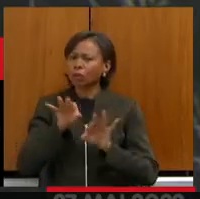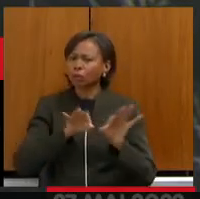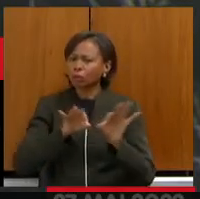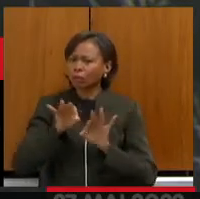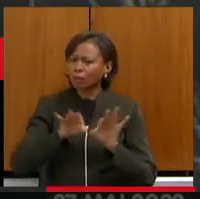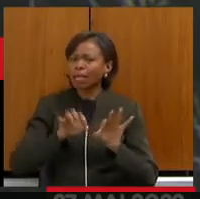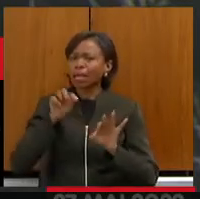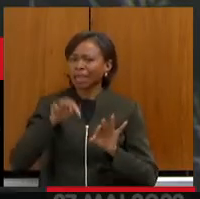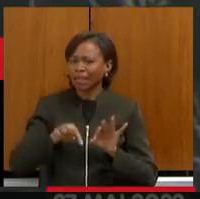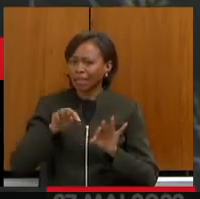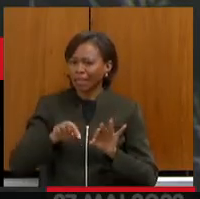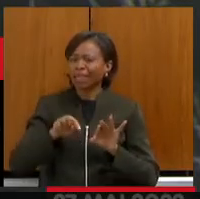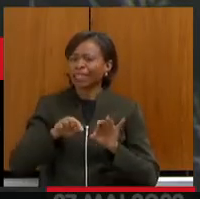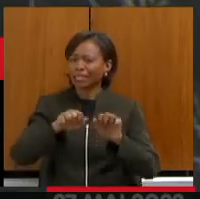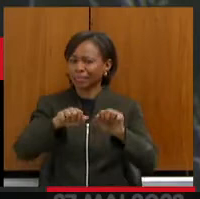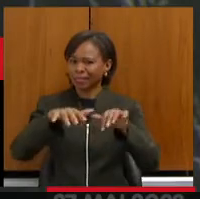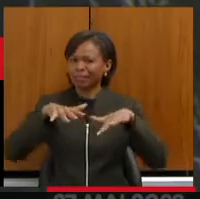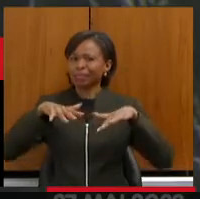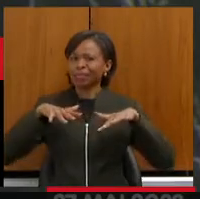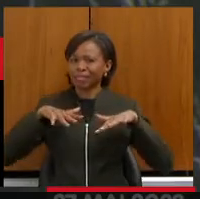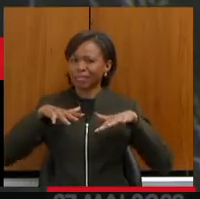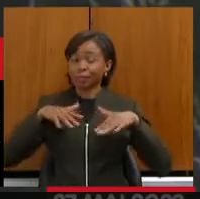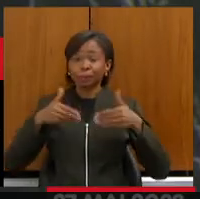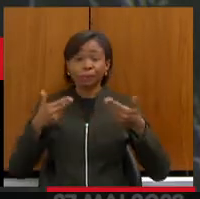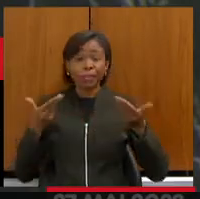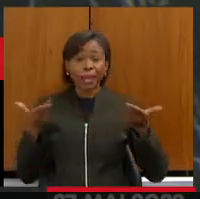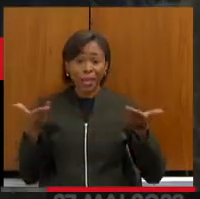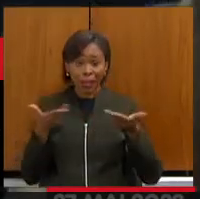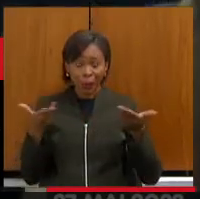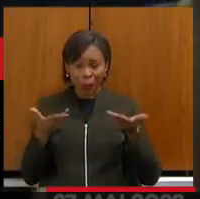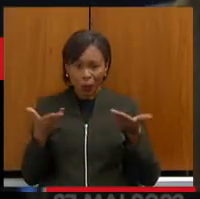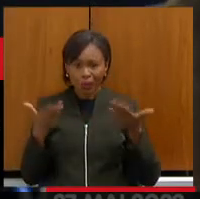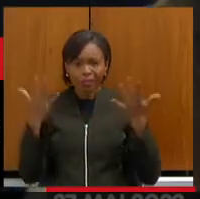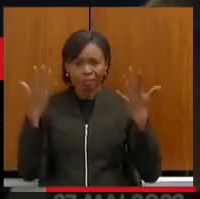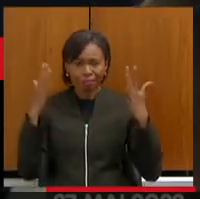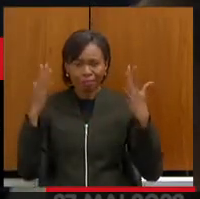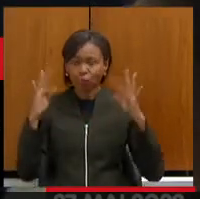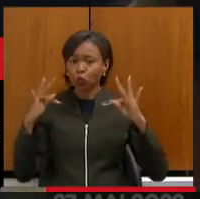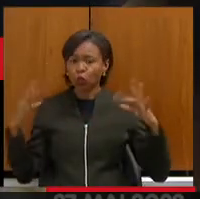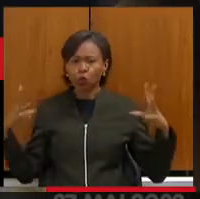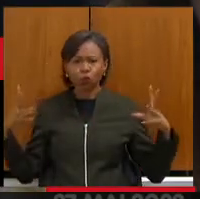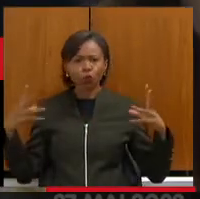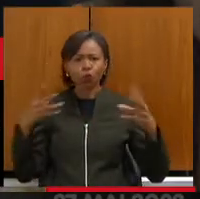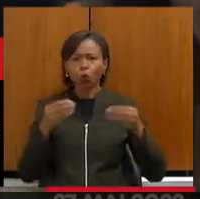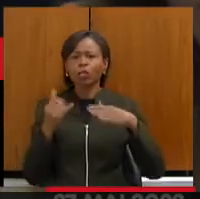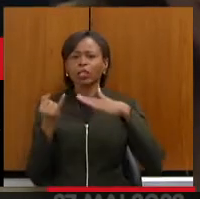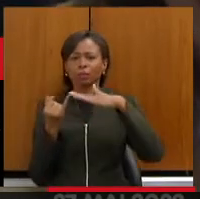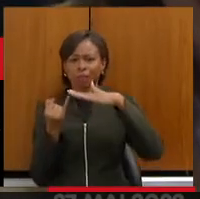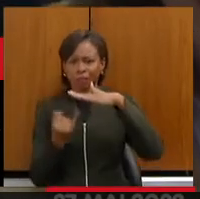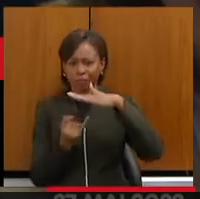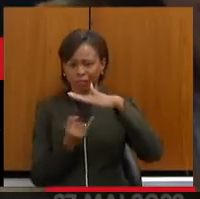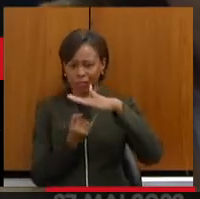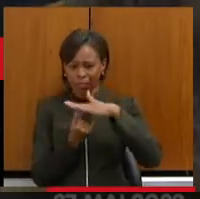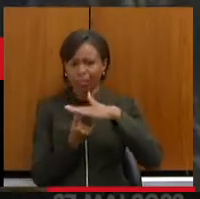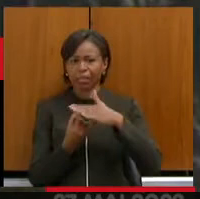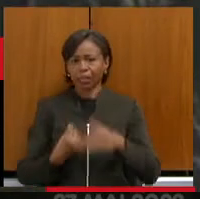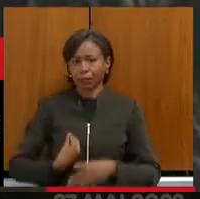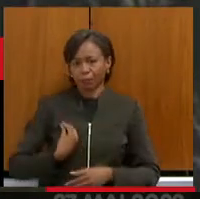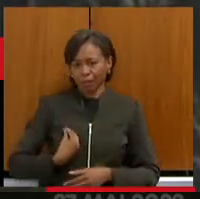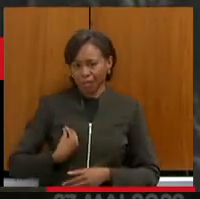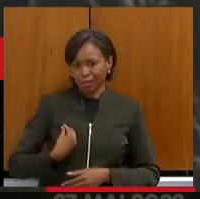deste evento e eu vou ler agora e saldar todas as entidades que participaram dessa construção